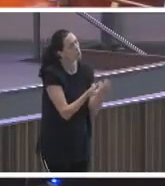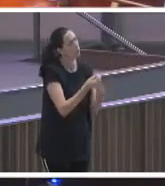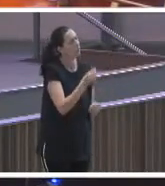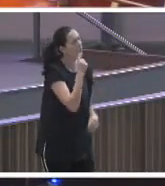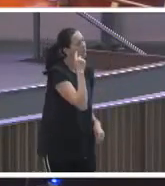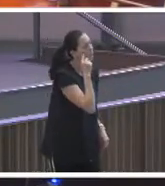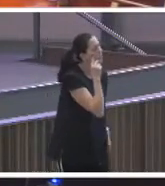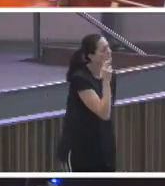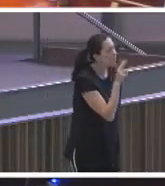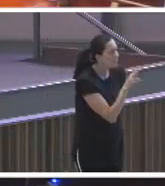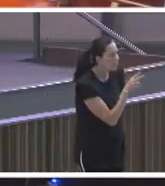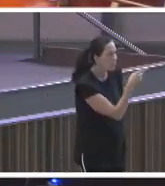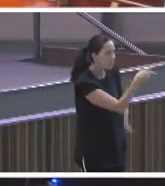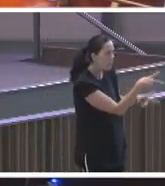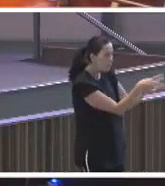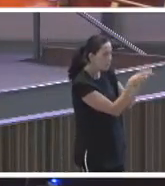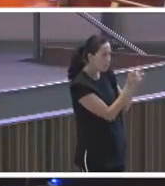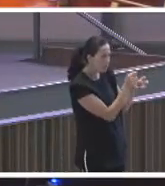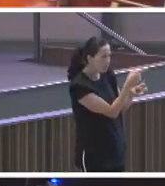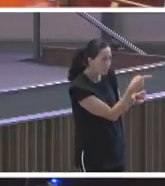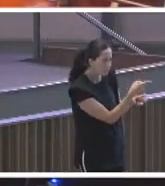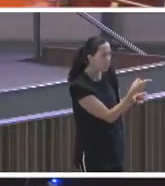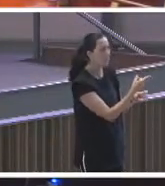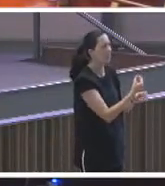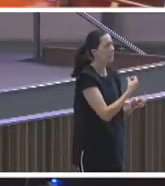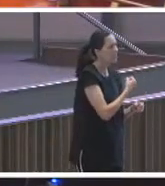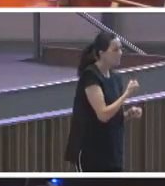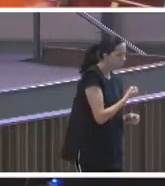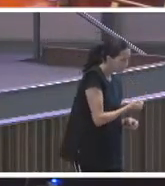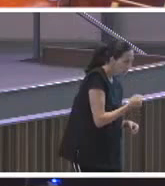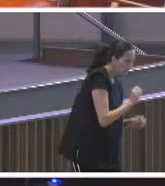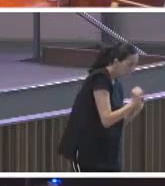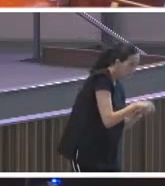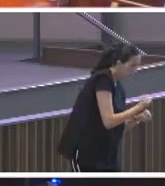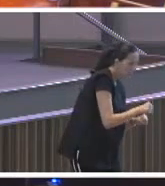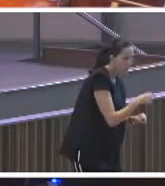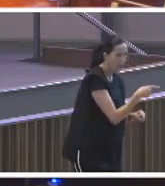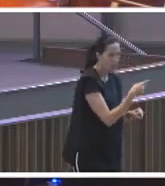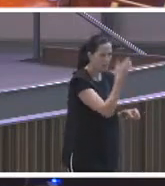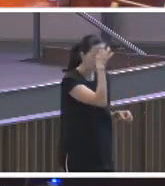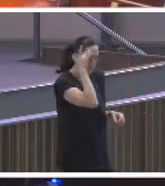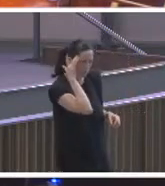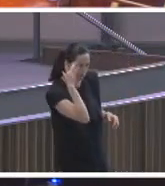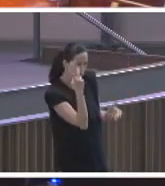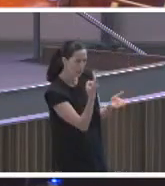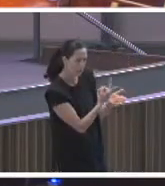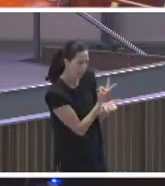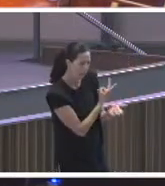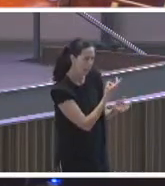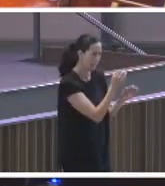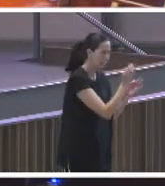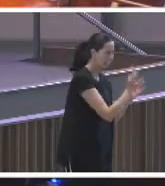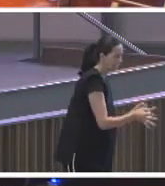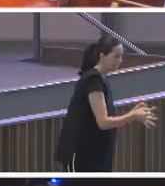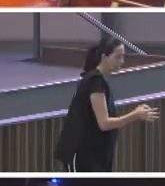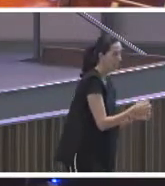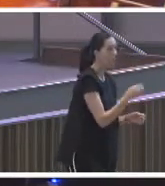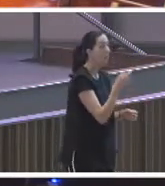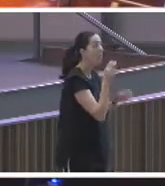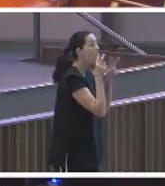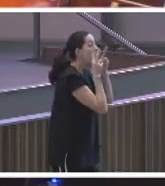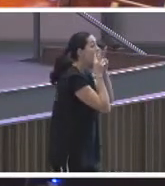que Deus nos dá de poder fazer julgamentos, não a partir daquilo que a gente vê, mas a partir